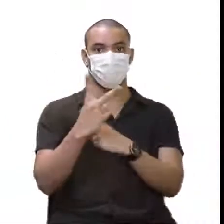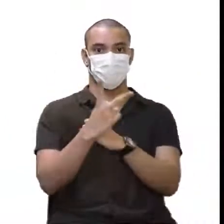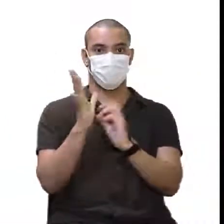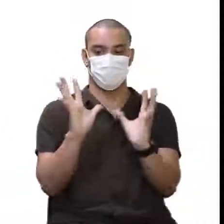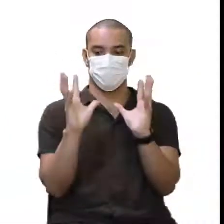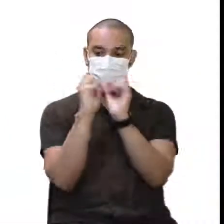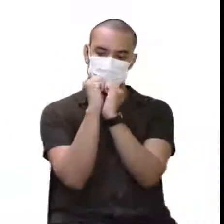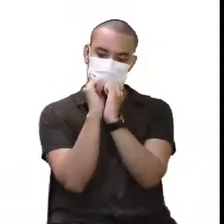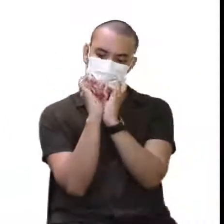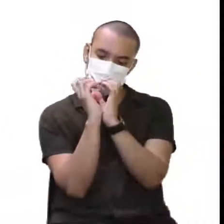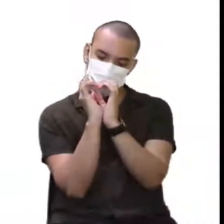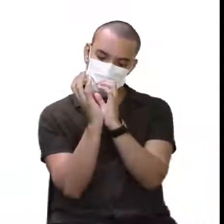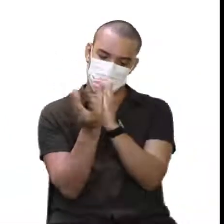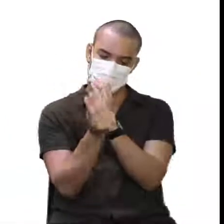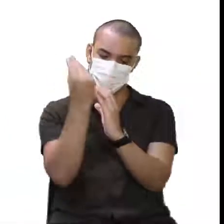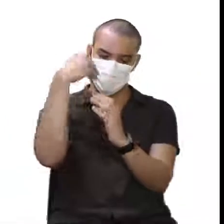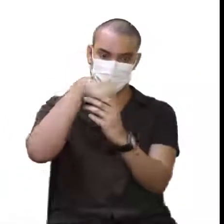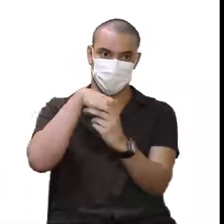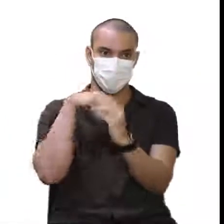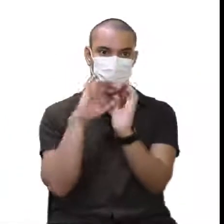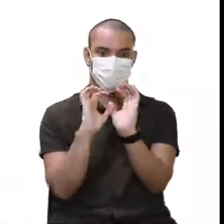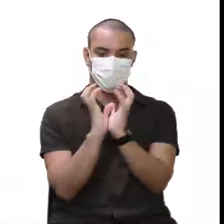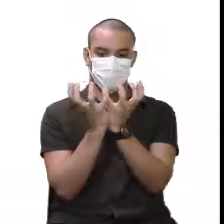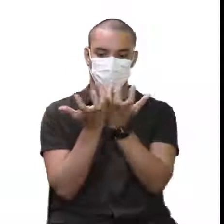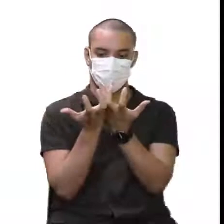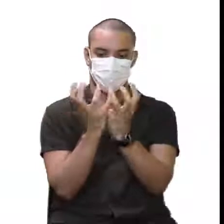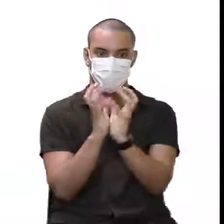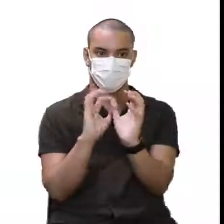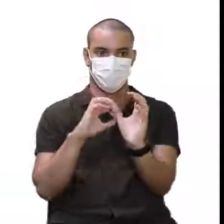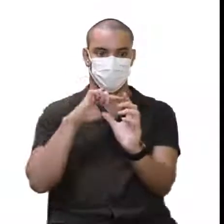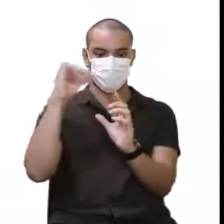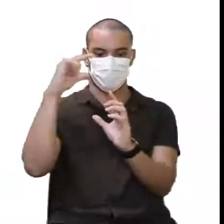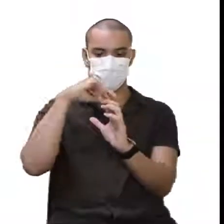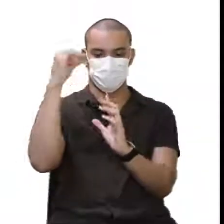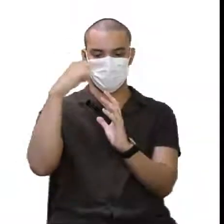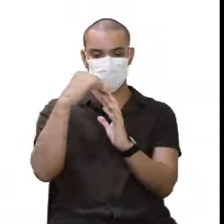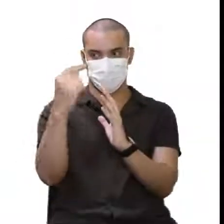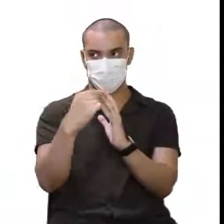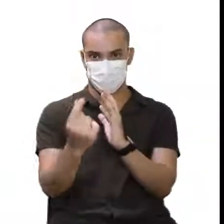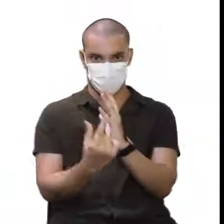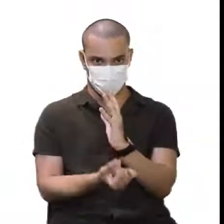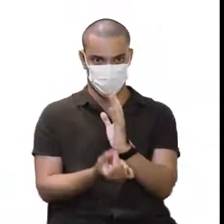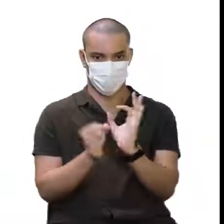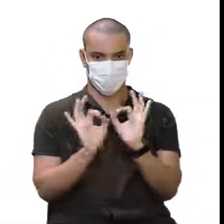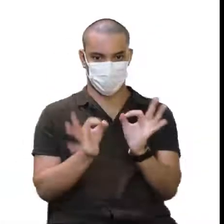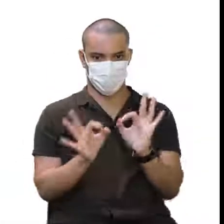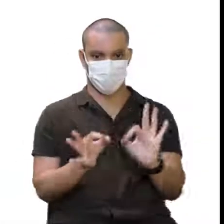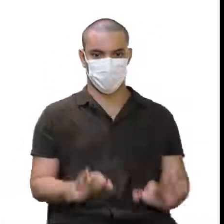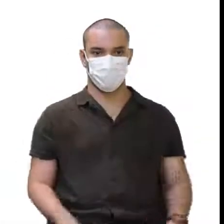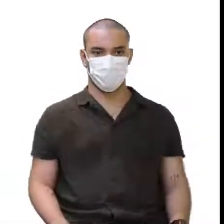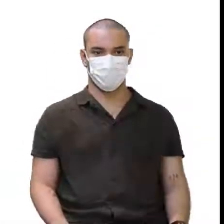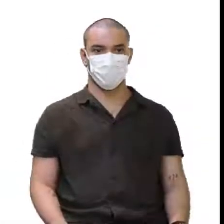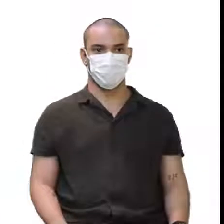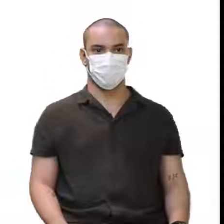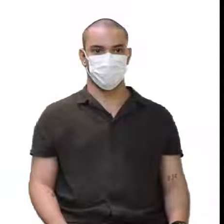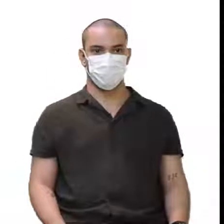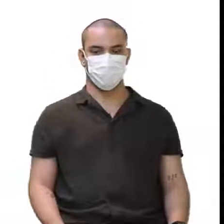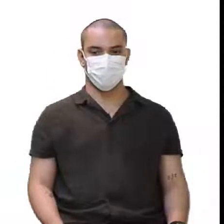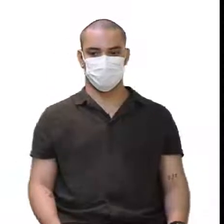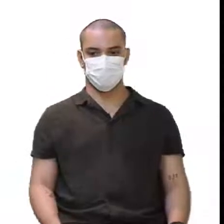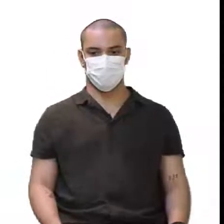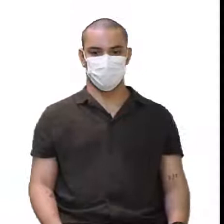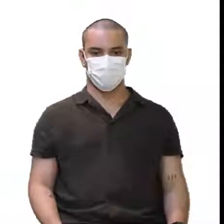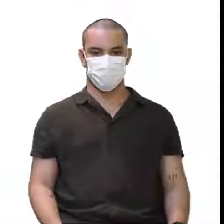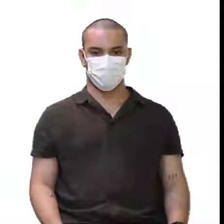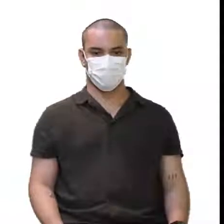abrigados ali na parte da corola, né, que é o conjunto de pétalas, tá bom? Da florzinha que ele escolheu.